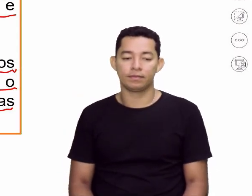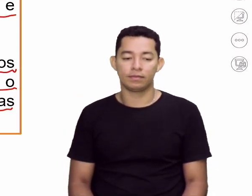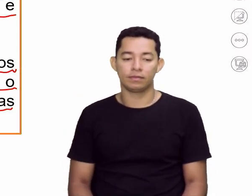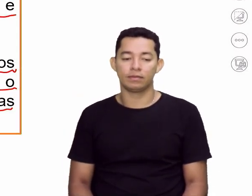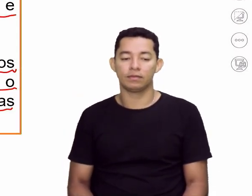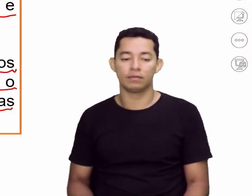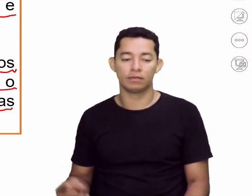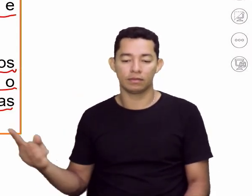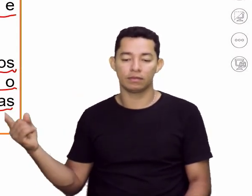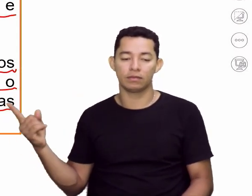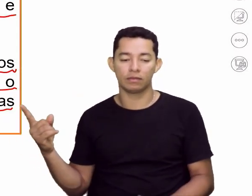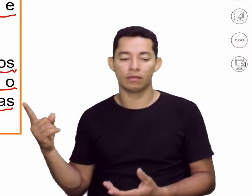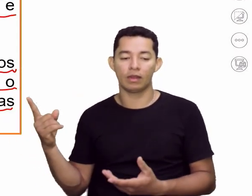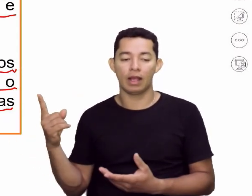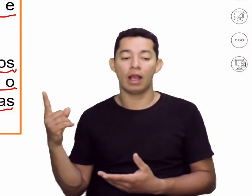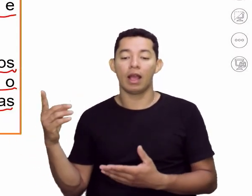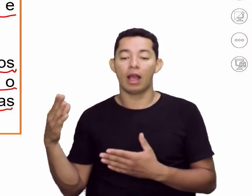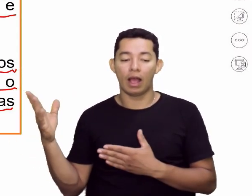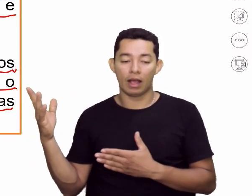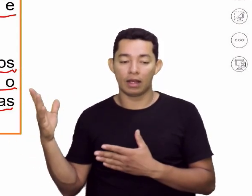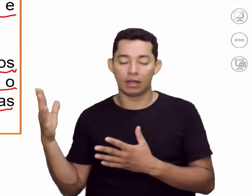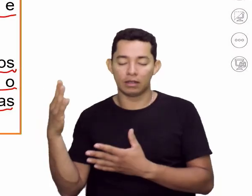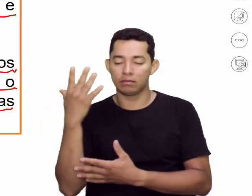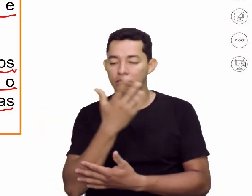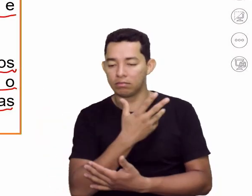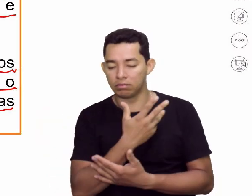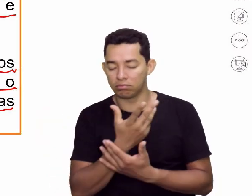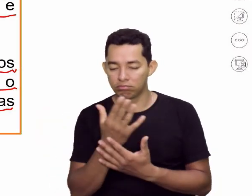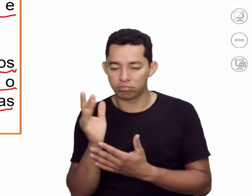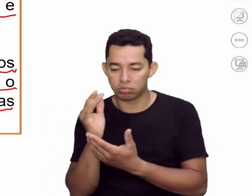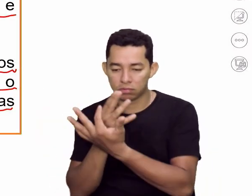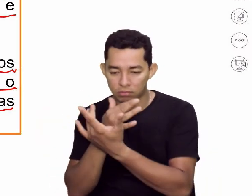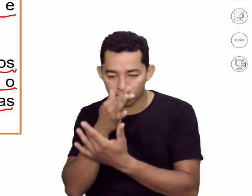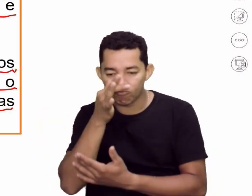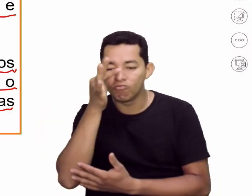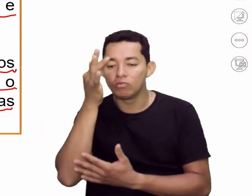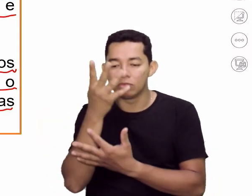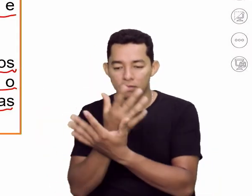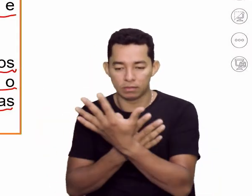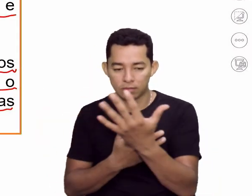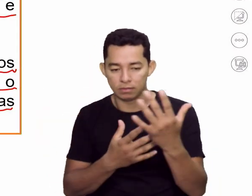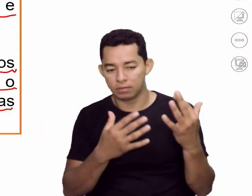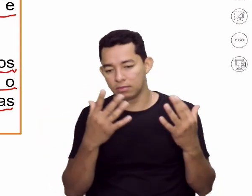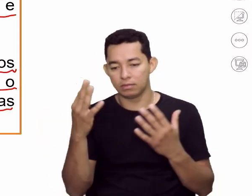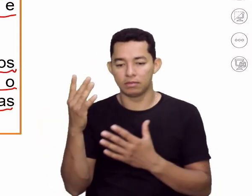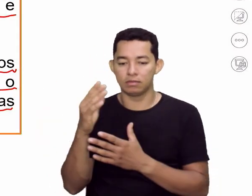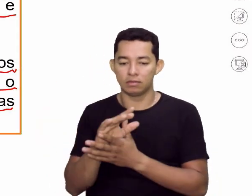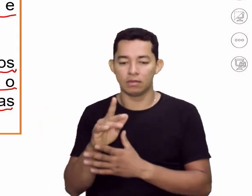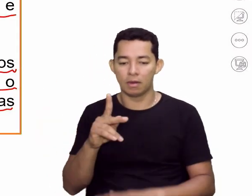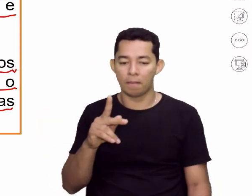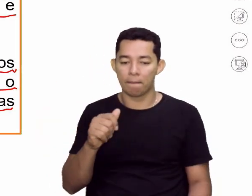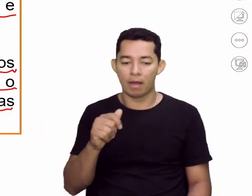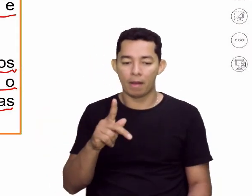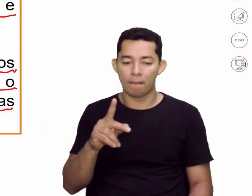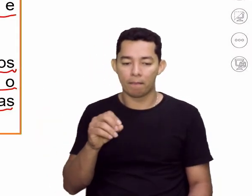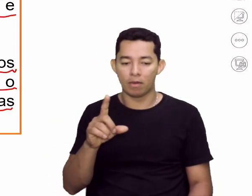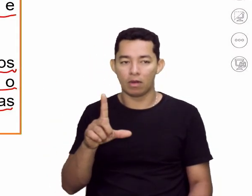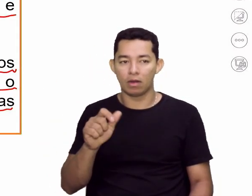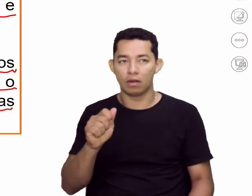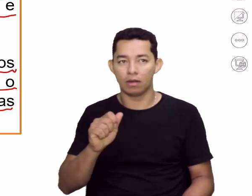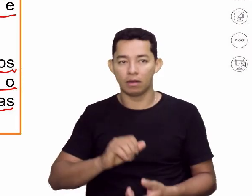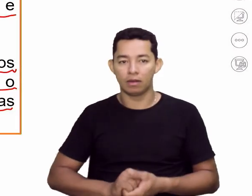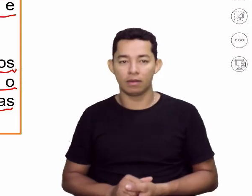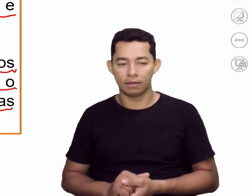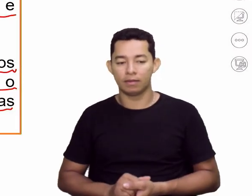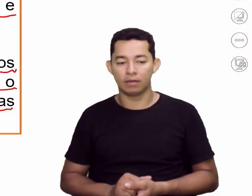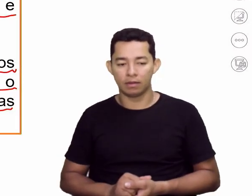campos de papoula em Argenteuil. Eu acho que é isso. Não sei se eu estou pronunciando direito, tá, gente?